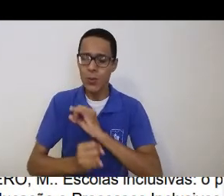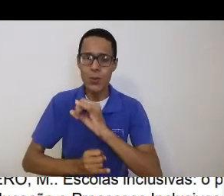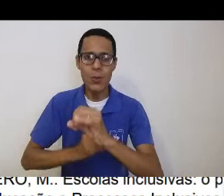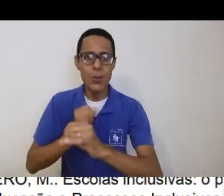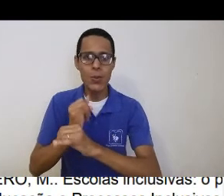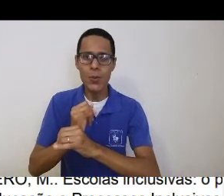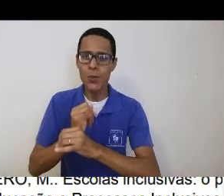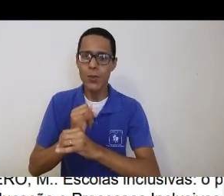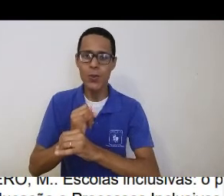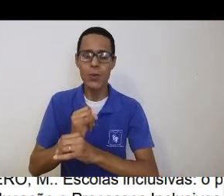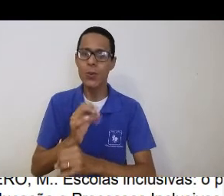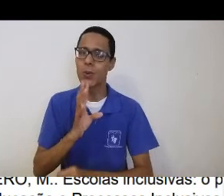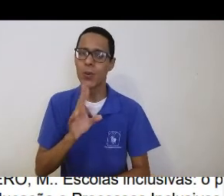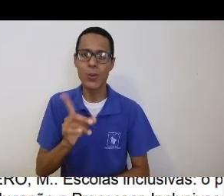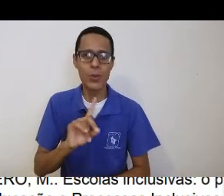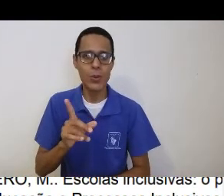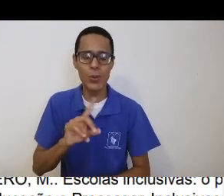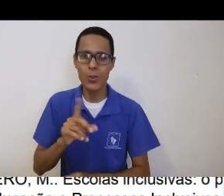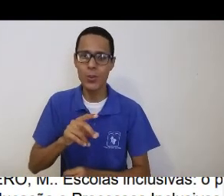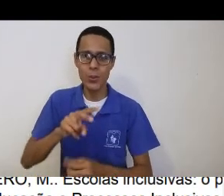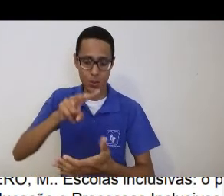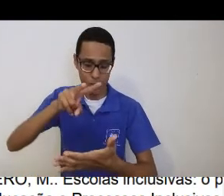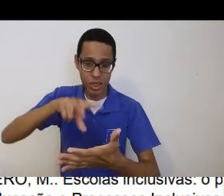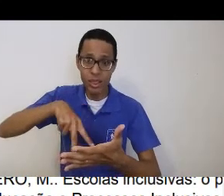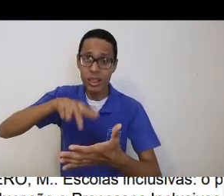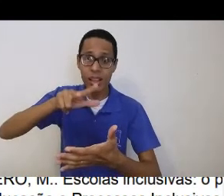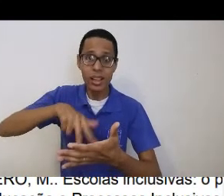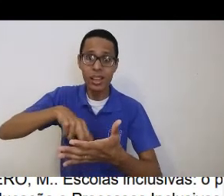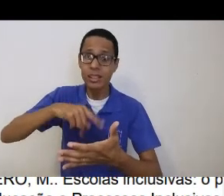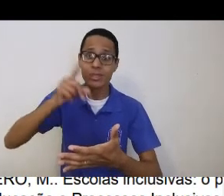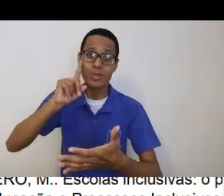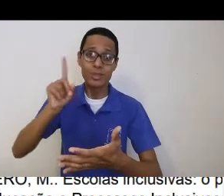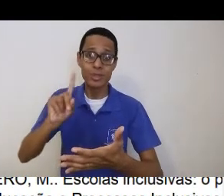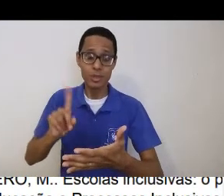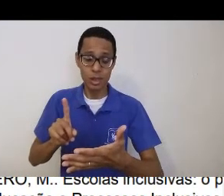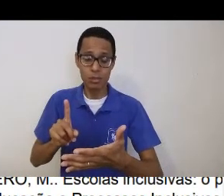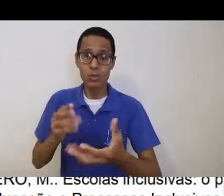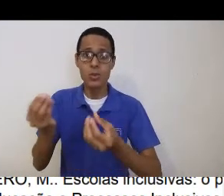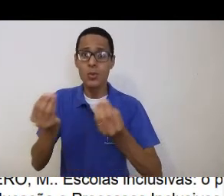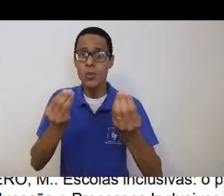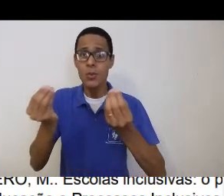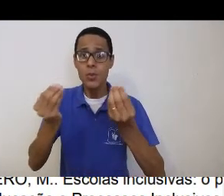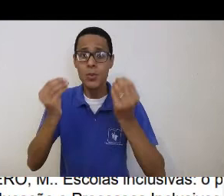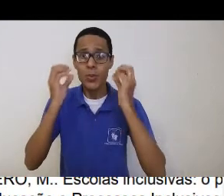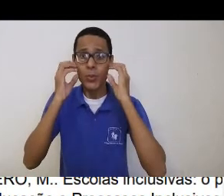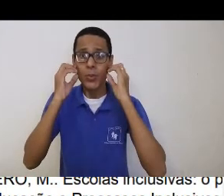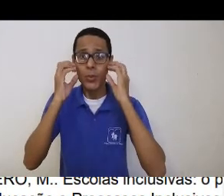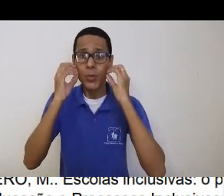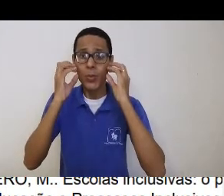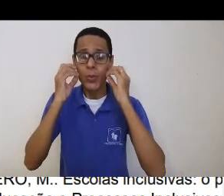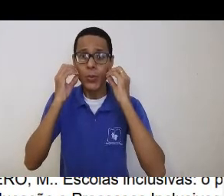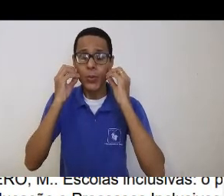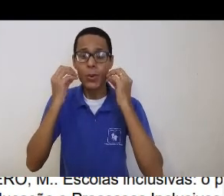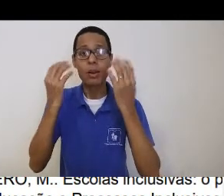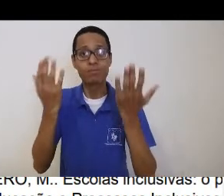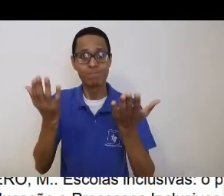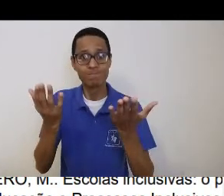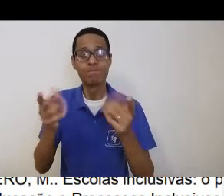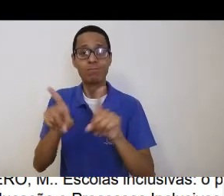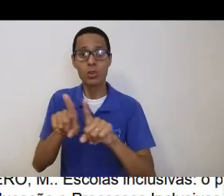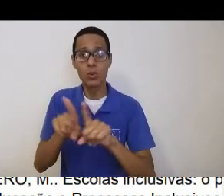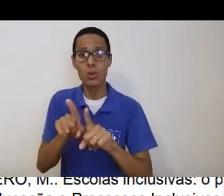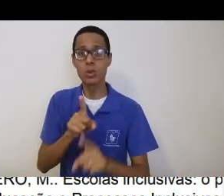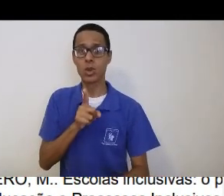ano, havia um aluno que não era alfabetizado. Então, nós utilizamos recursos de